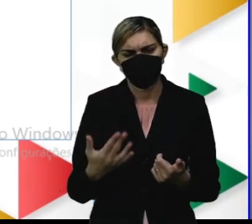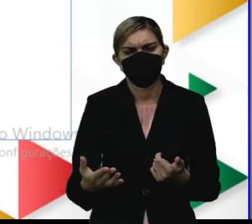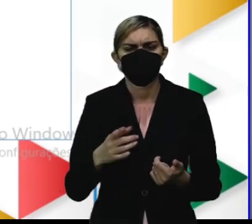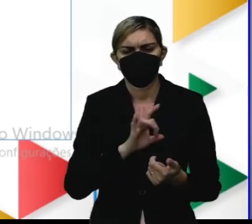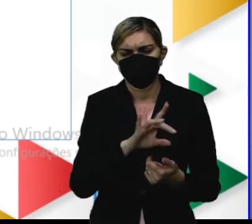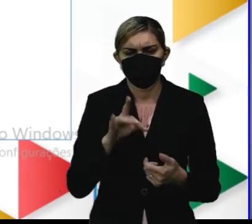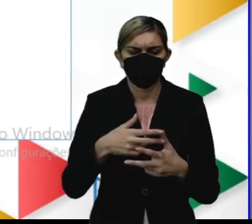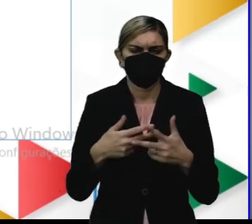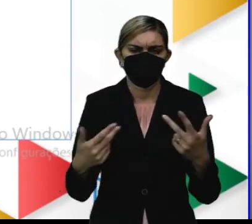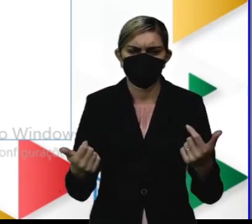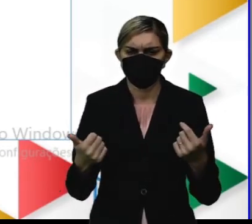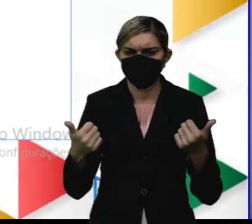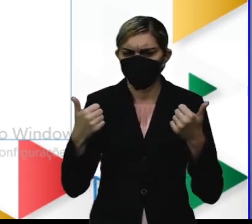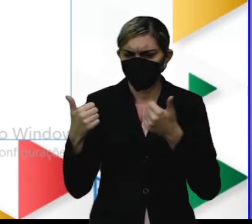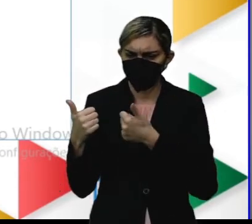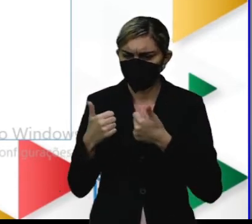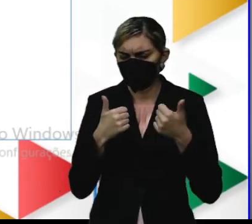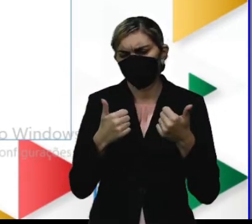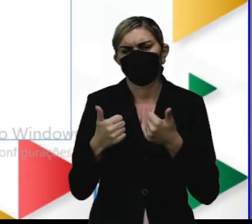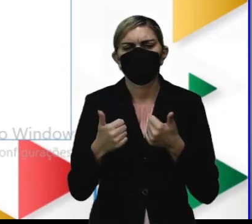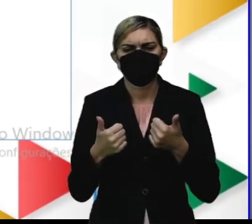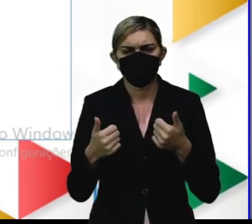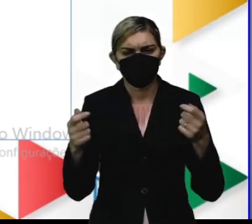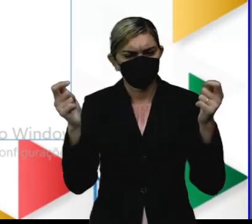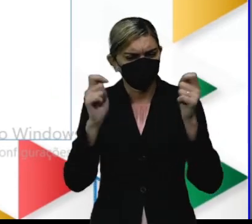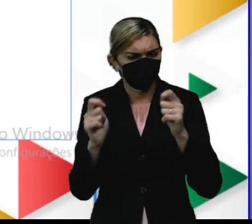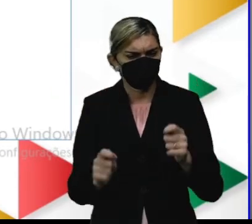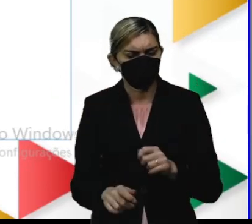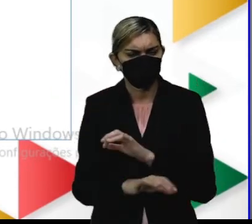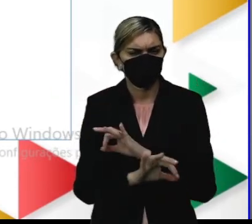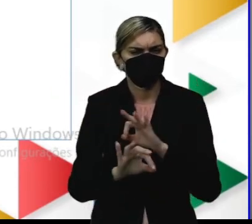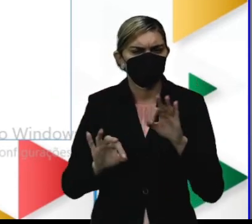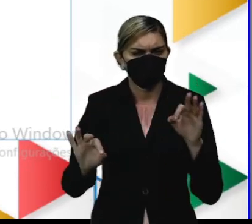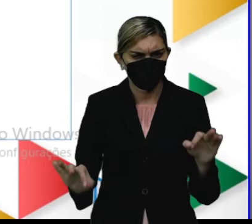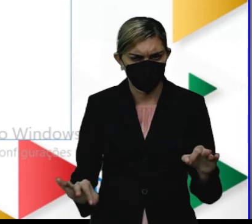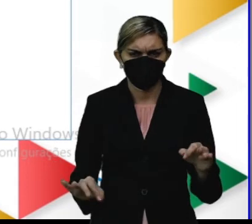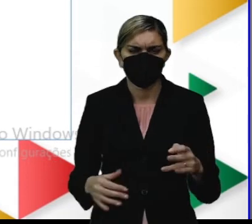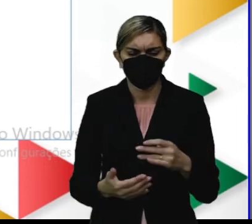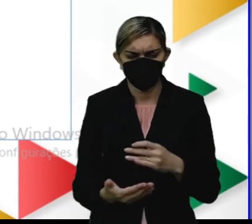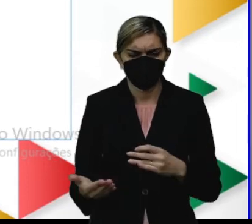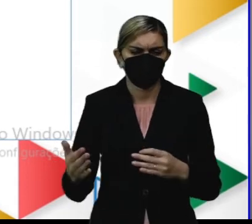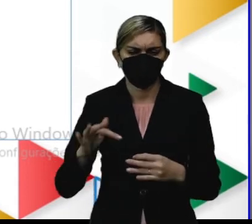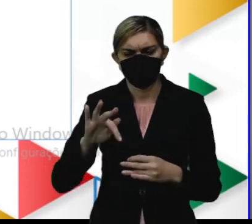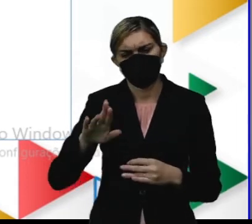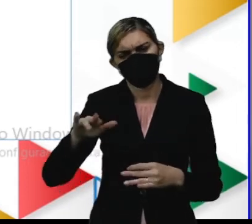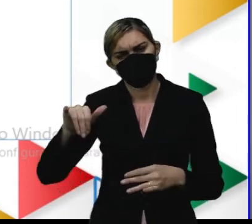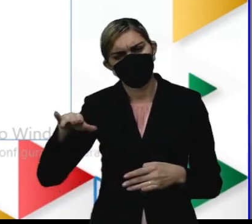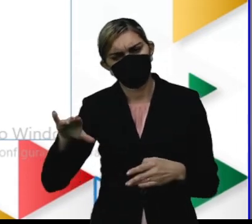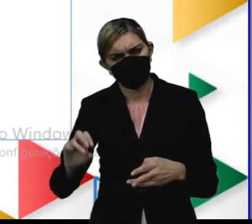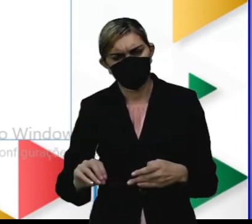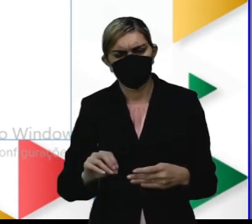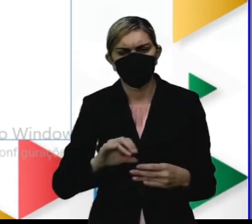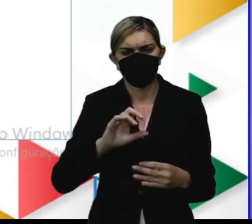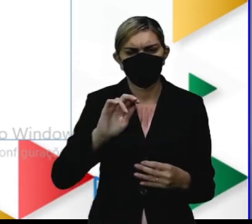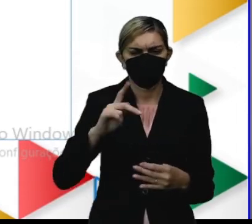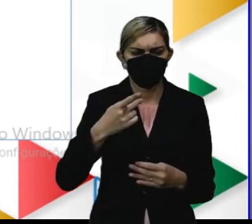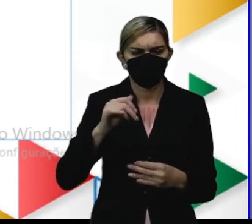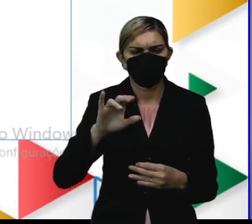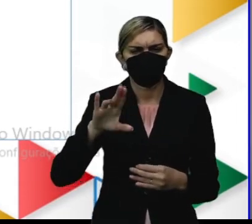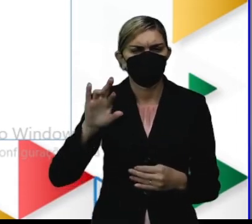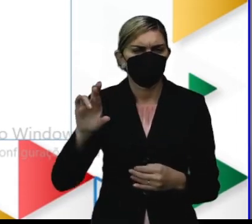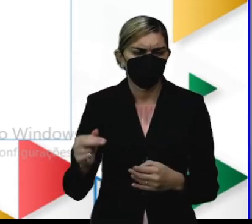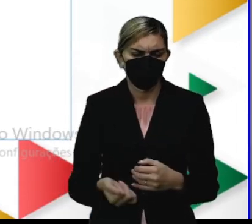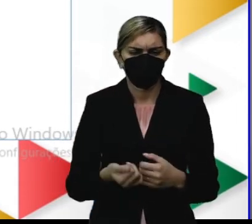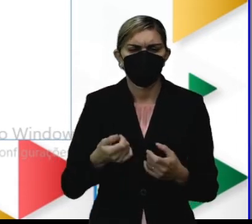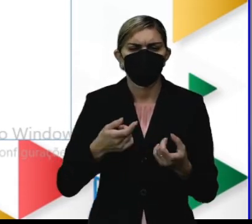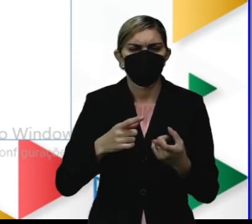cada coisa belíssima, cada artefato, cada artesanato maravilhoso. Indígenas, do Funiô, do Chucurus, para quem não conhece, lá em